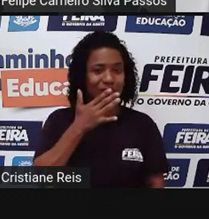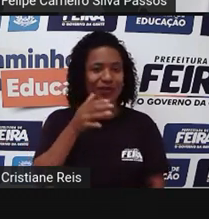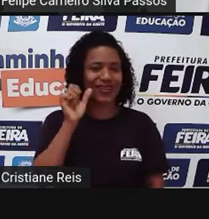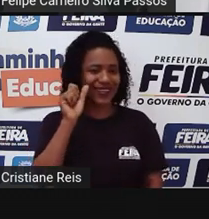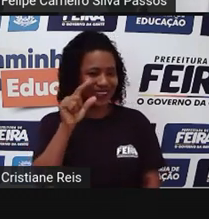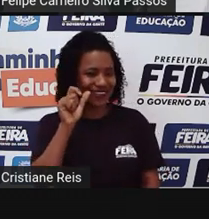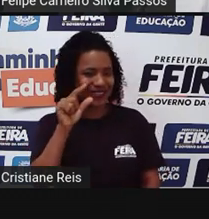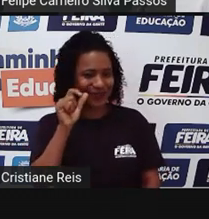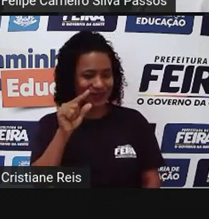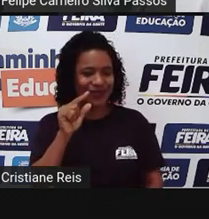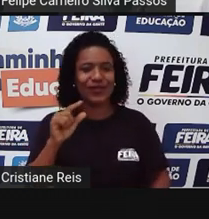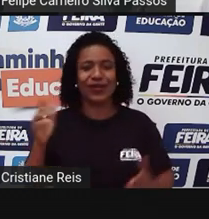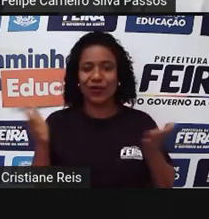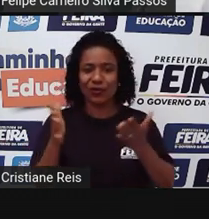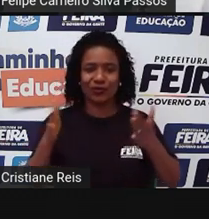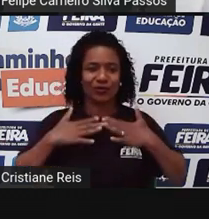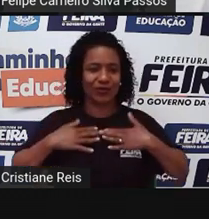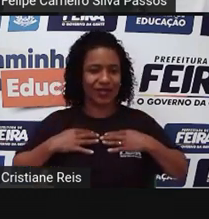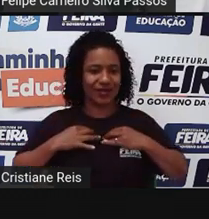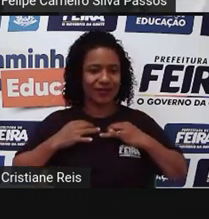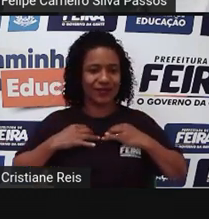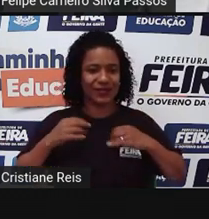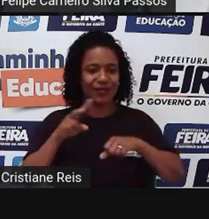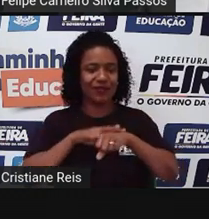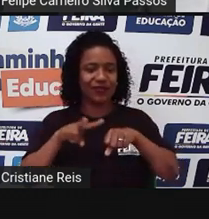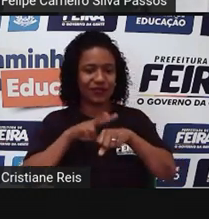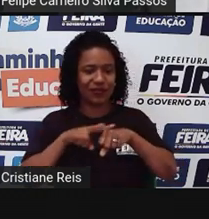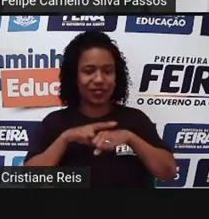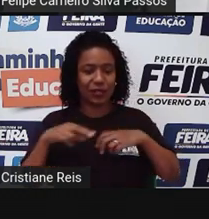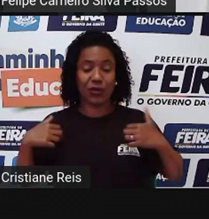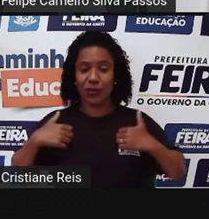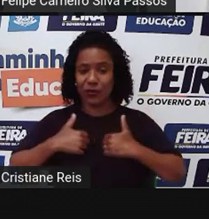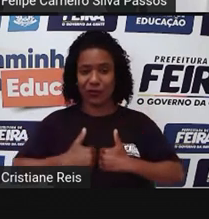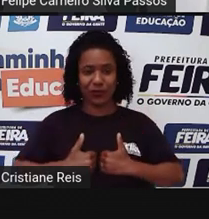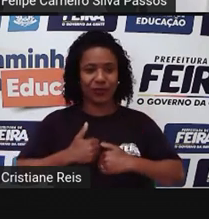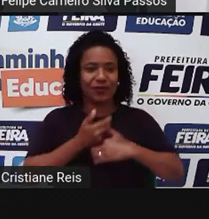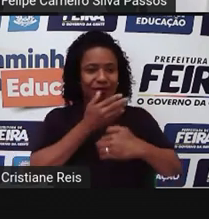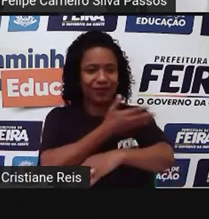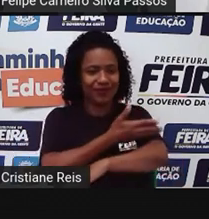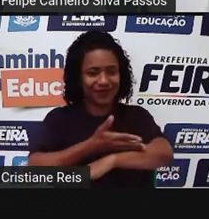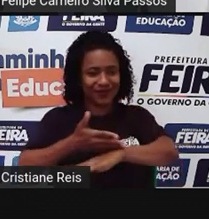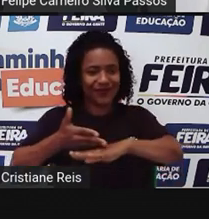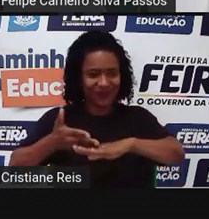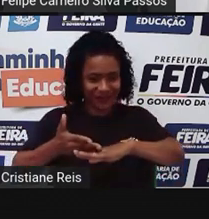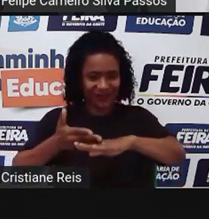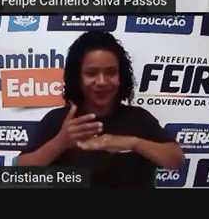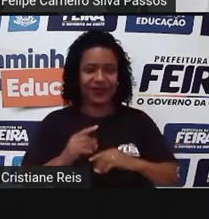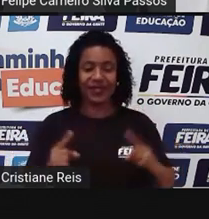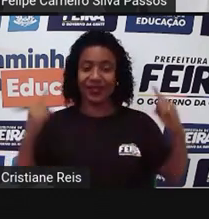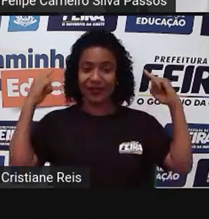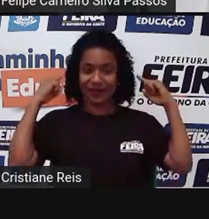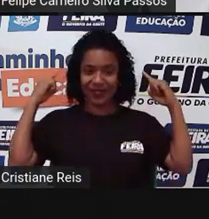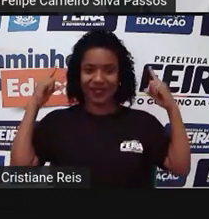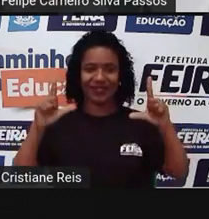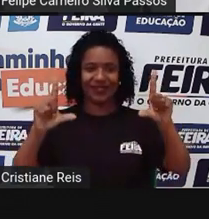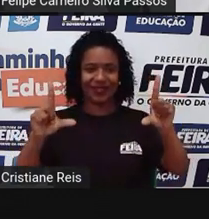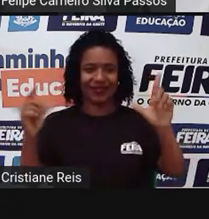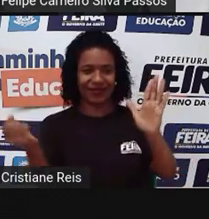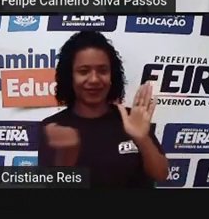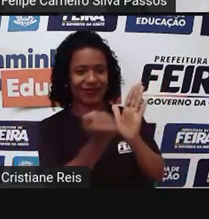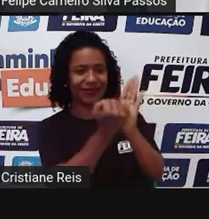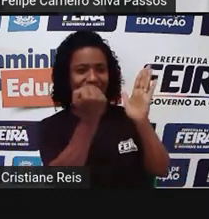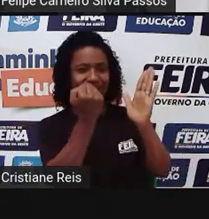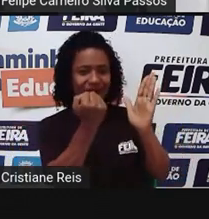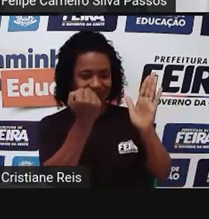azul. Hoje eu tô vestindo uma camisa verde, por cima dessa camisa um jaleco branco. E aqui atrás de mim tem um